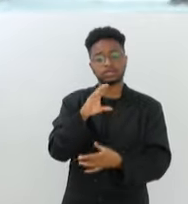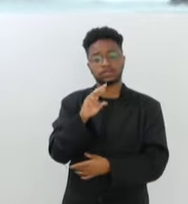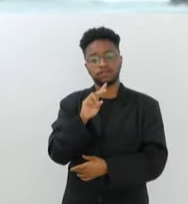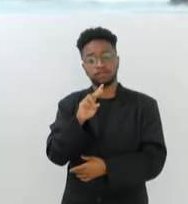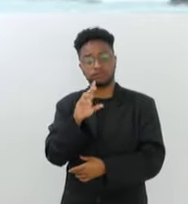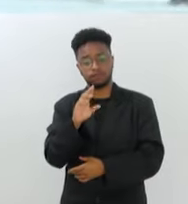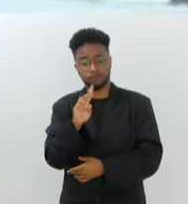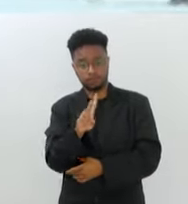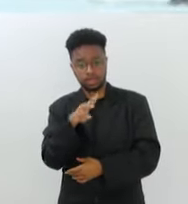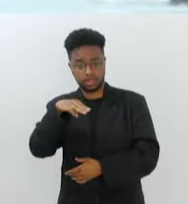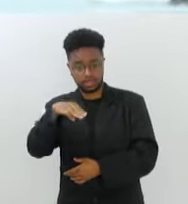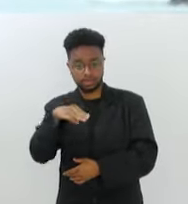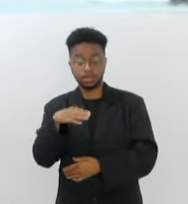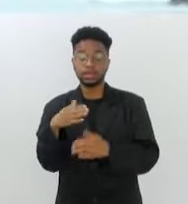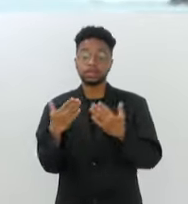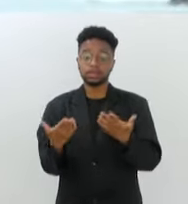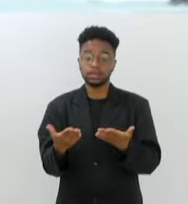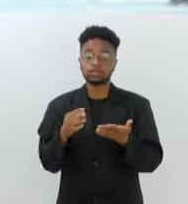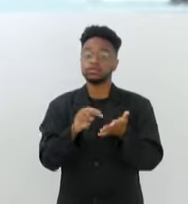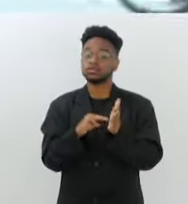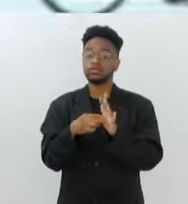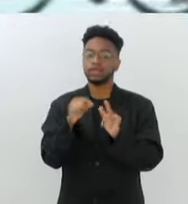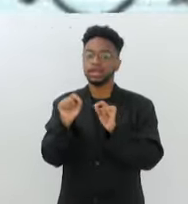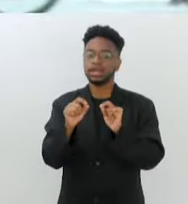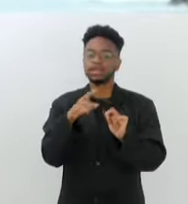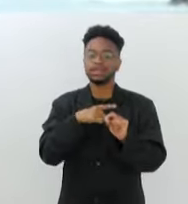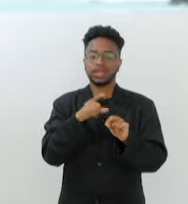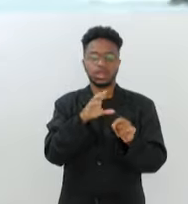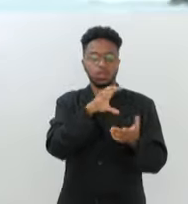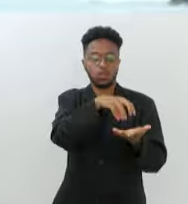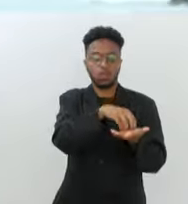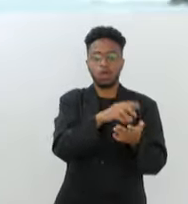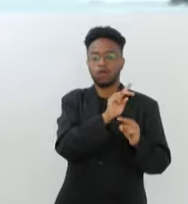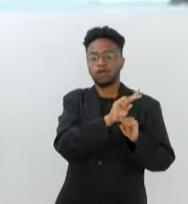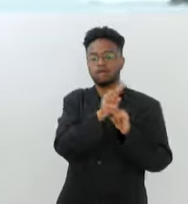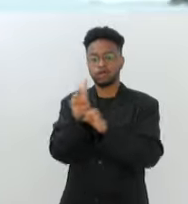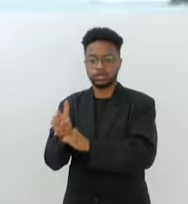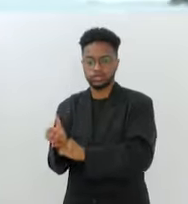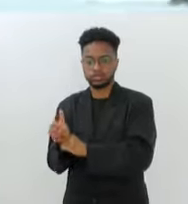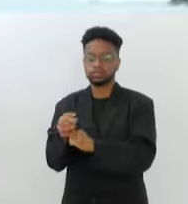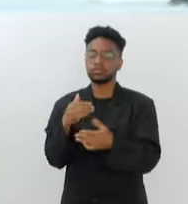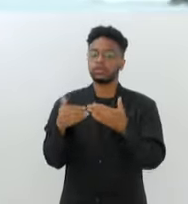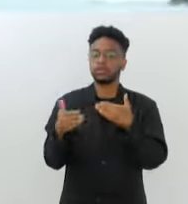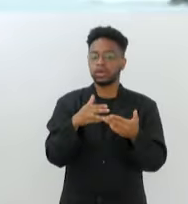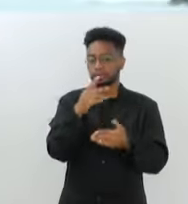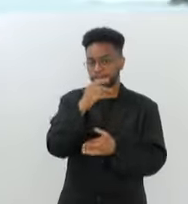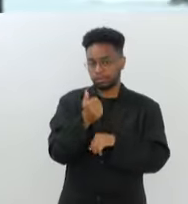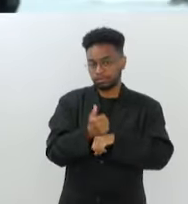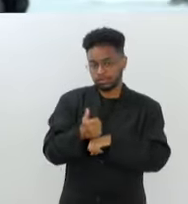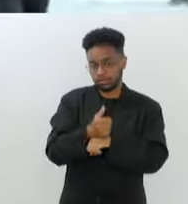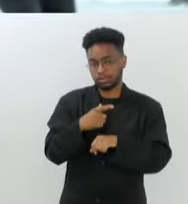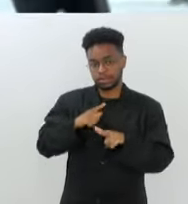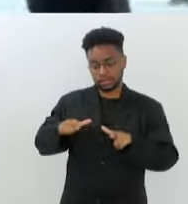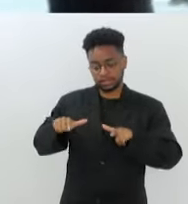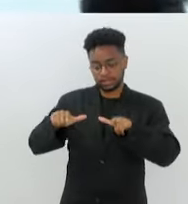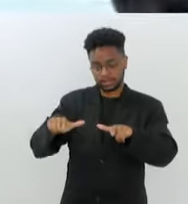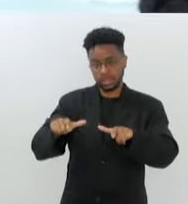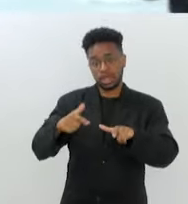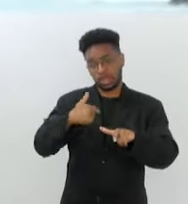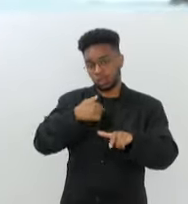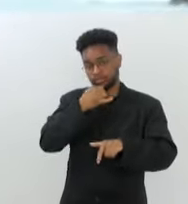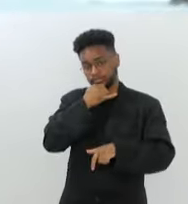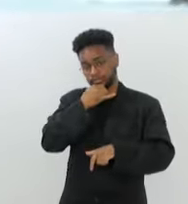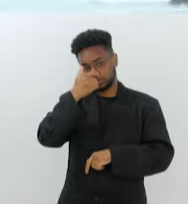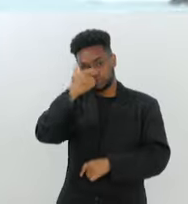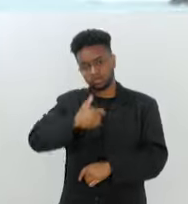Valores Mobiliários, ou seja, ela é supervisionada. Qualquer profissional que é certificado no Brasil, como eu, por exemplo, eu sou analista